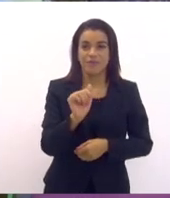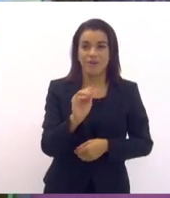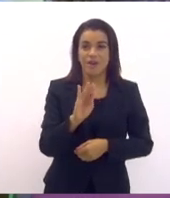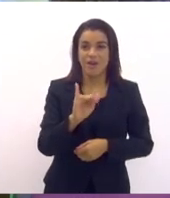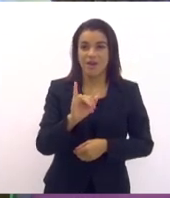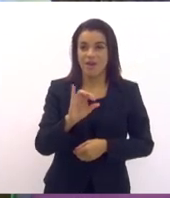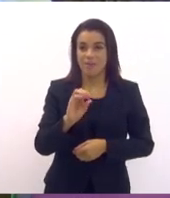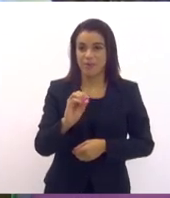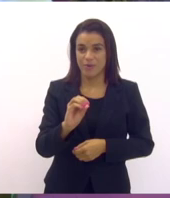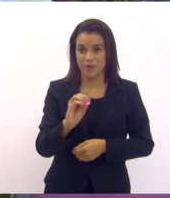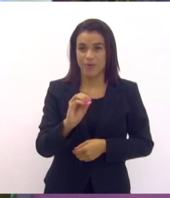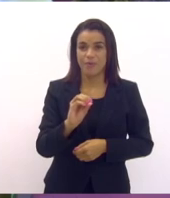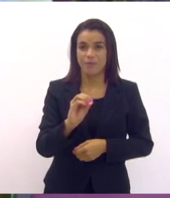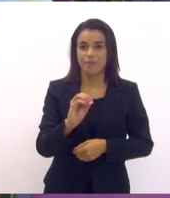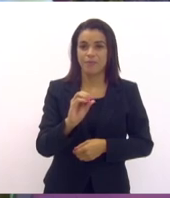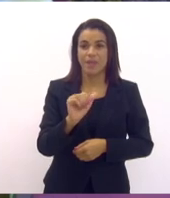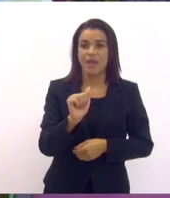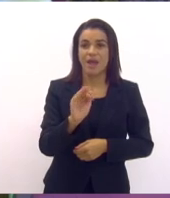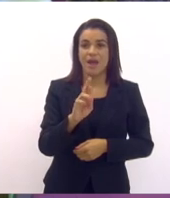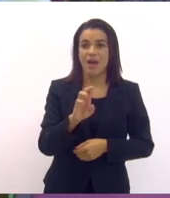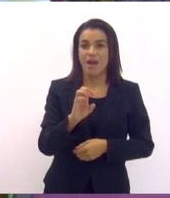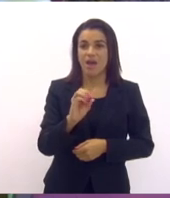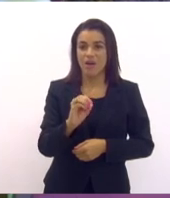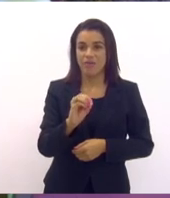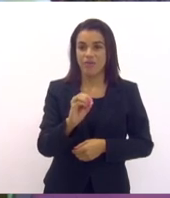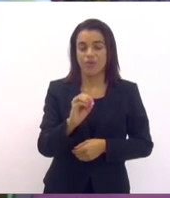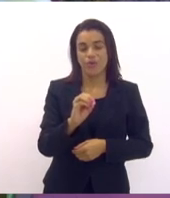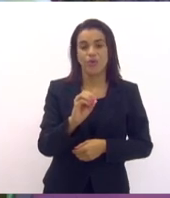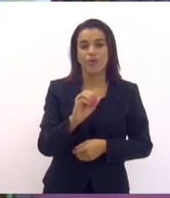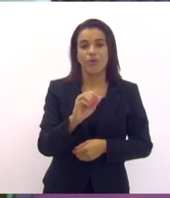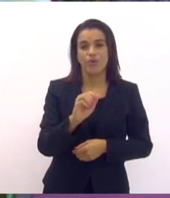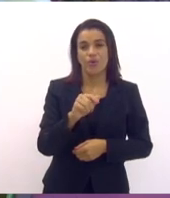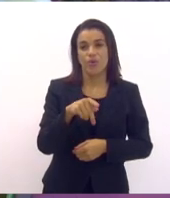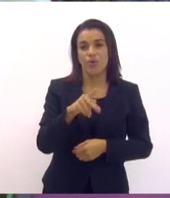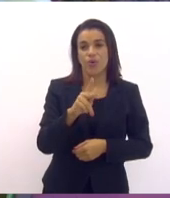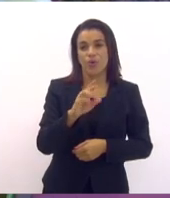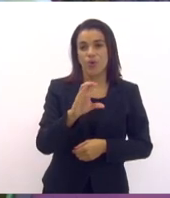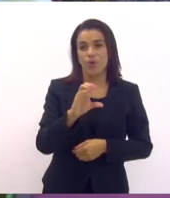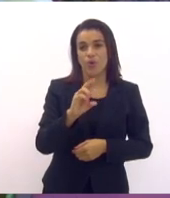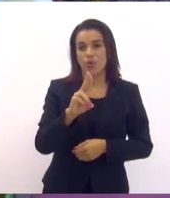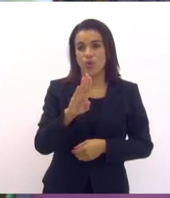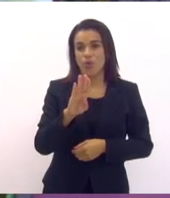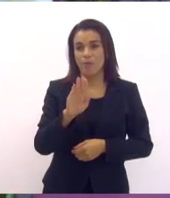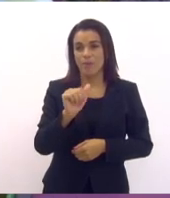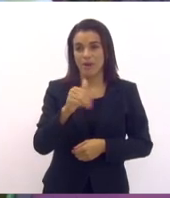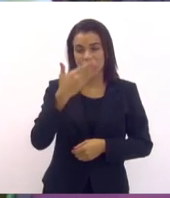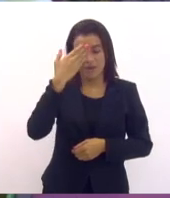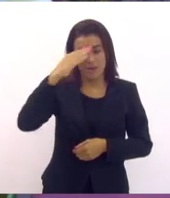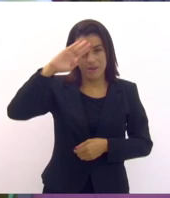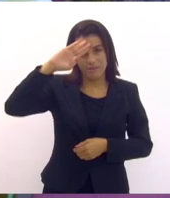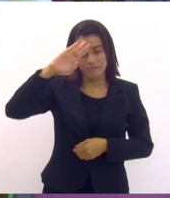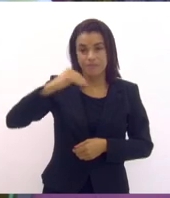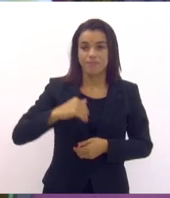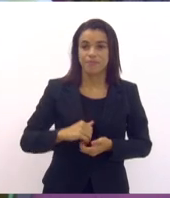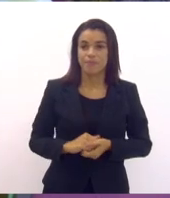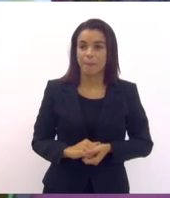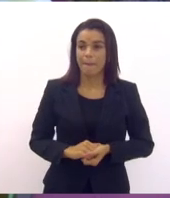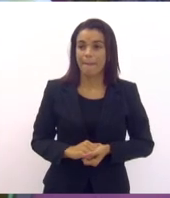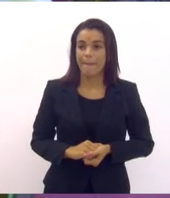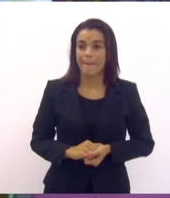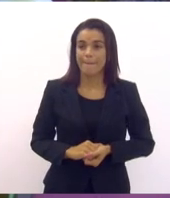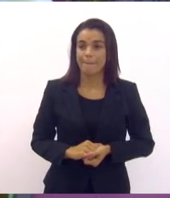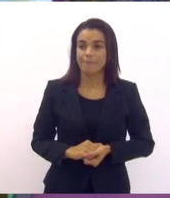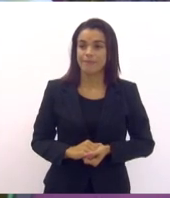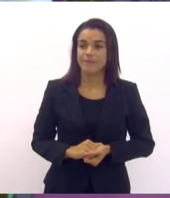S balaur da rama afrocubana da rama F Loro da maor rama de F do Brasil queria pedir a todos agora por favor que